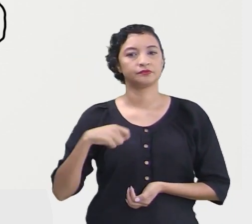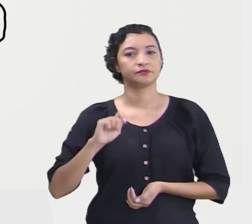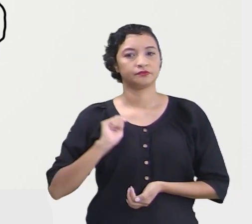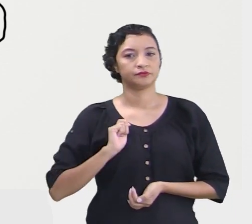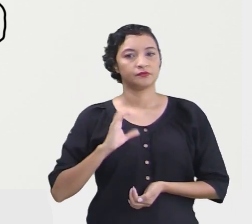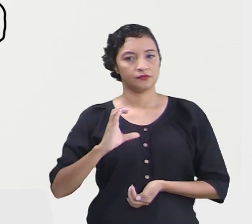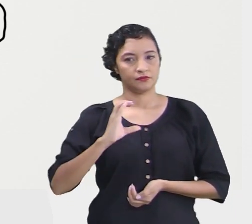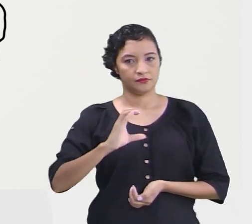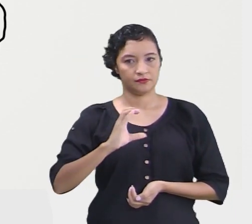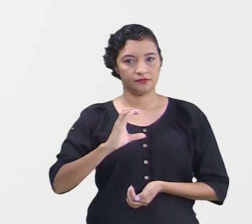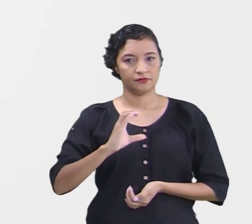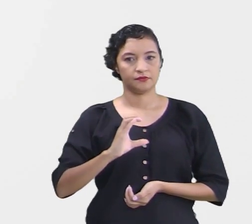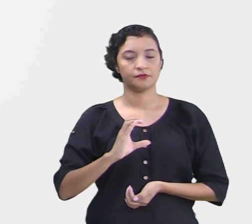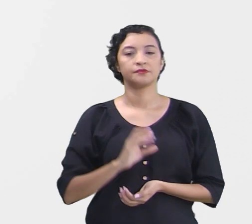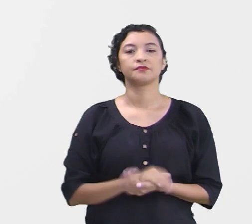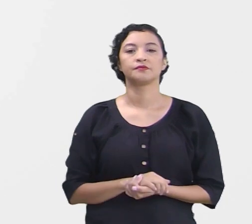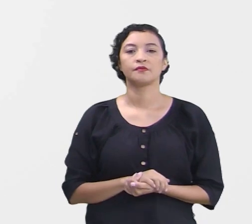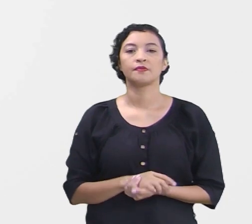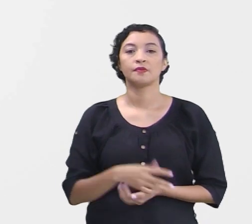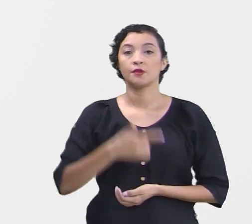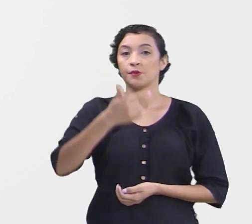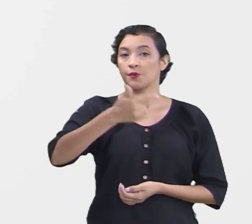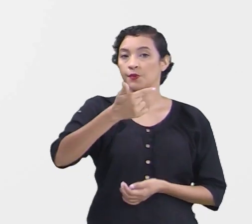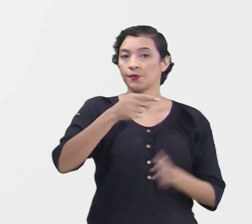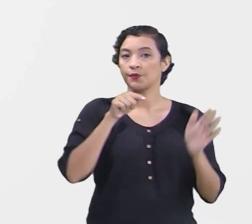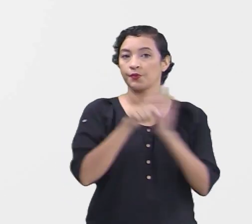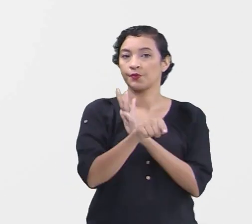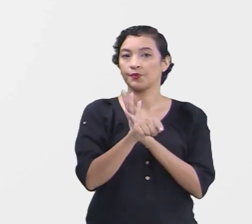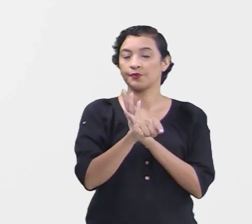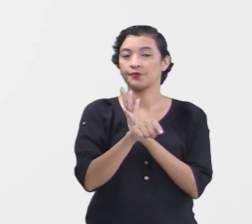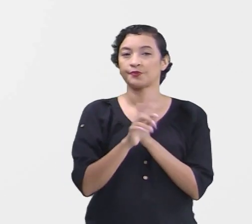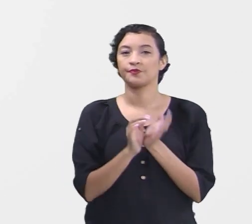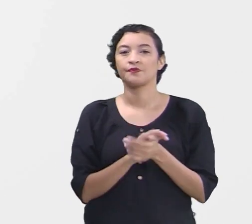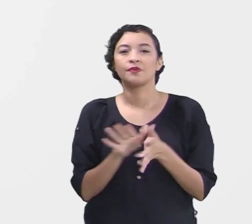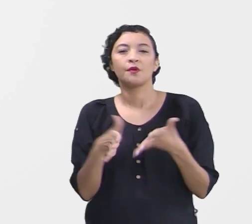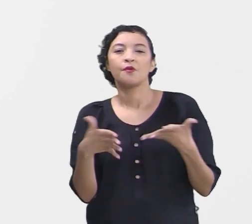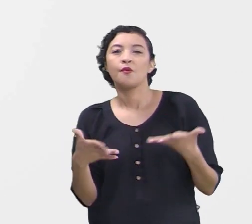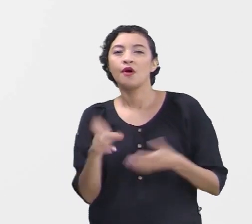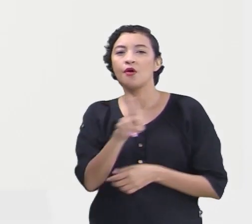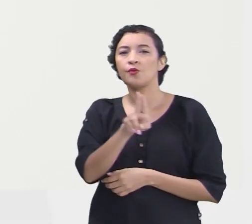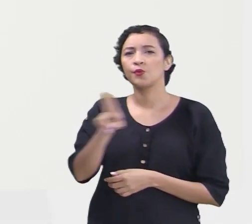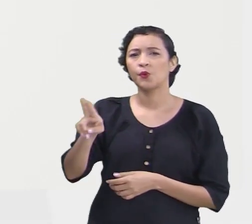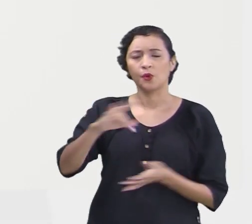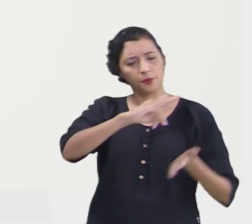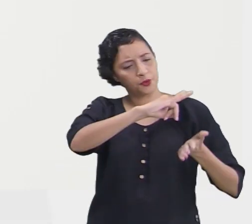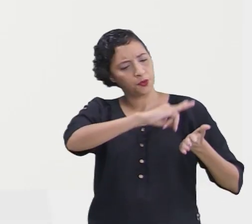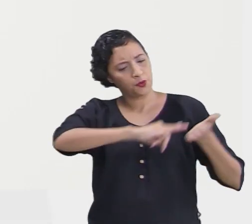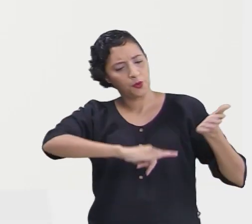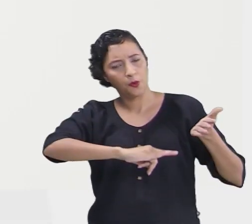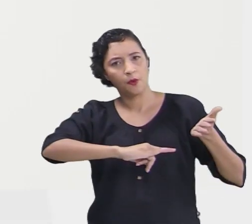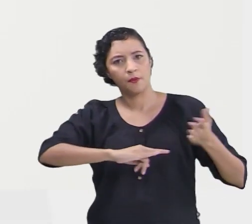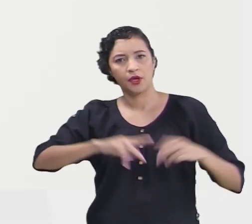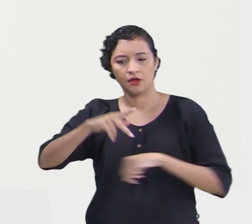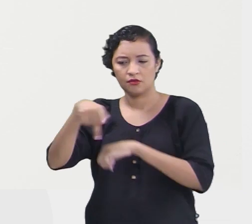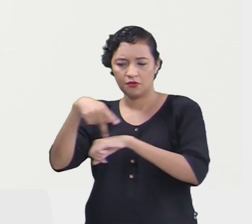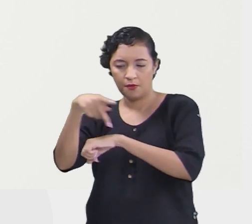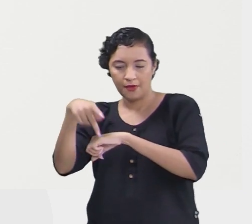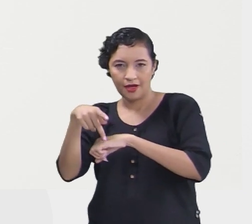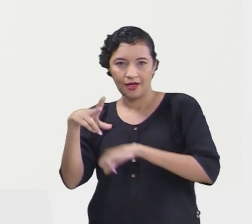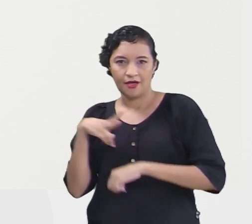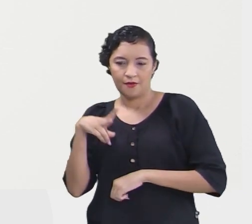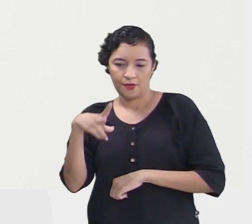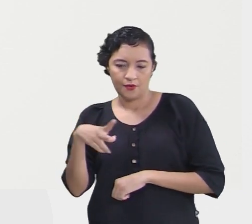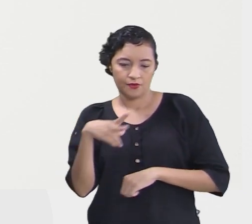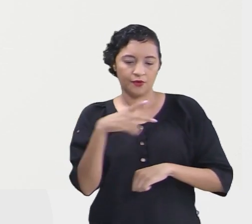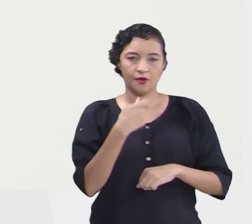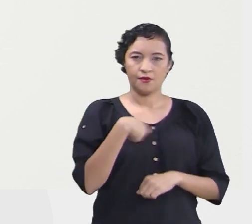C. Questão número 2. Qual o nome do acordo feito entre Portugal e Espanha que definia